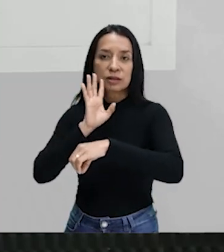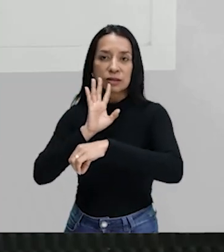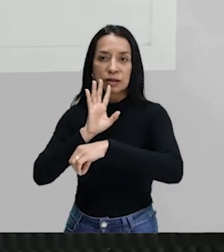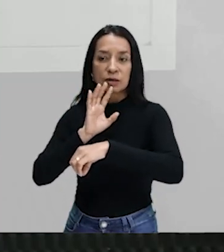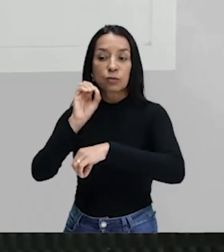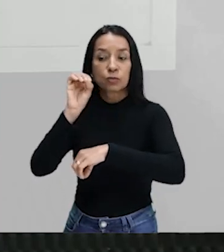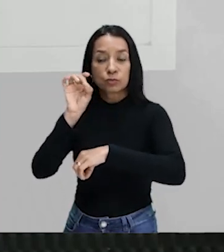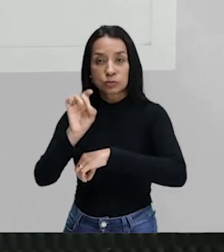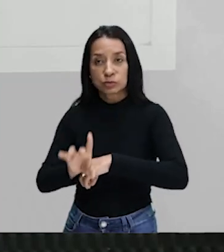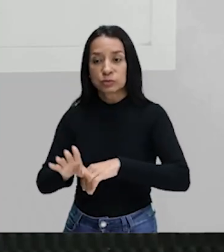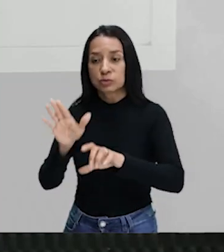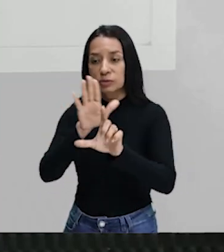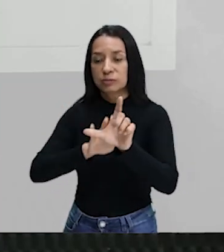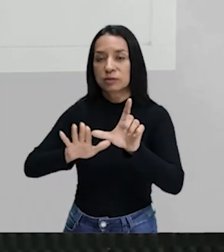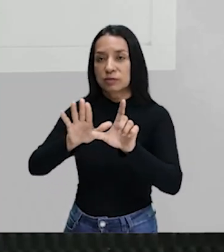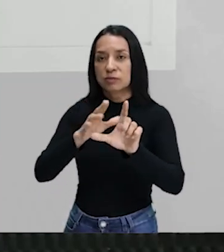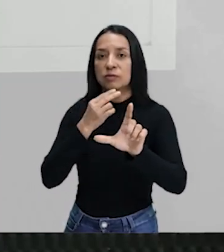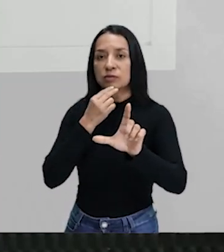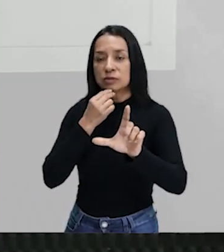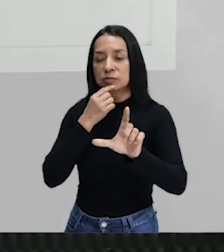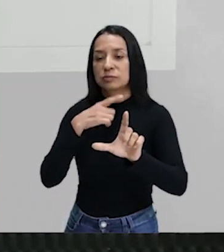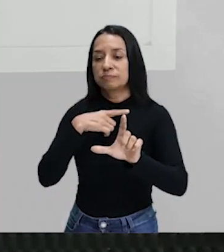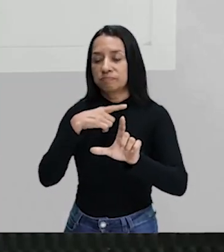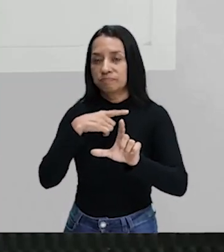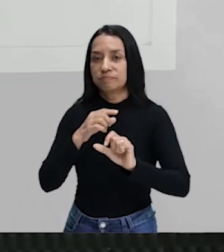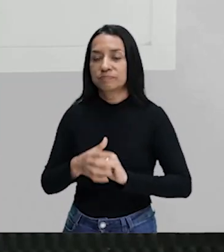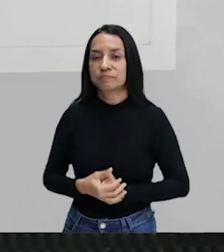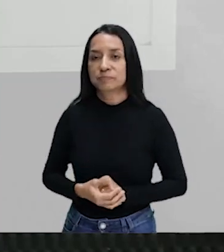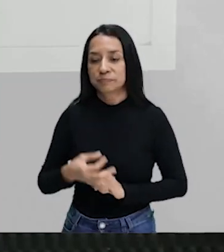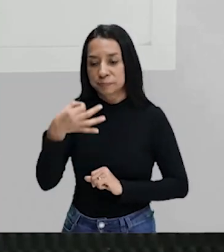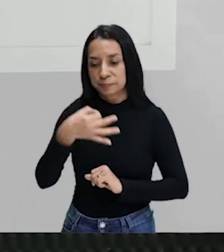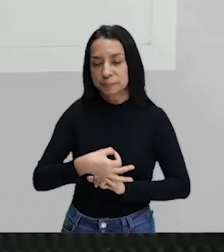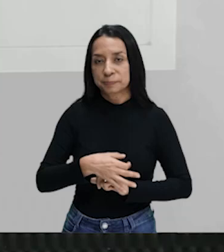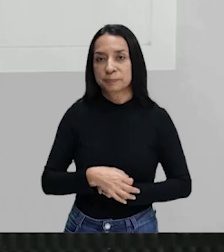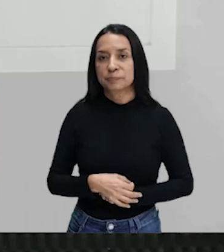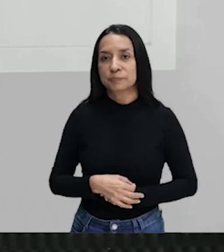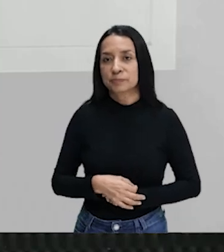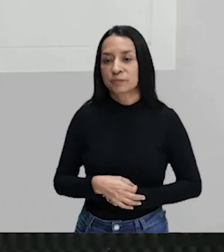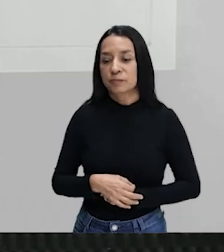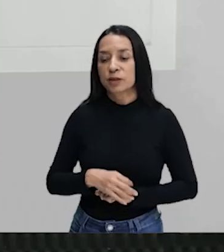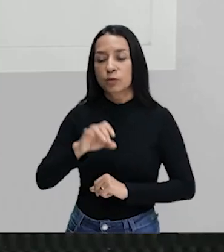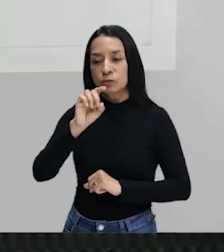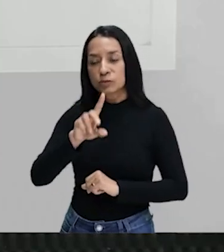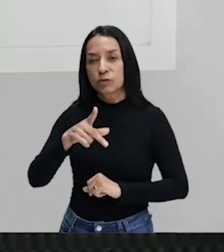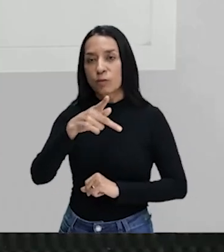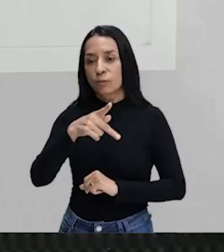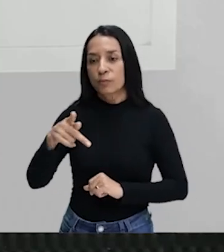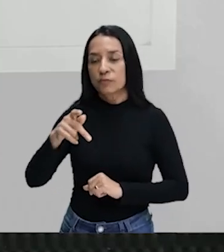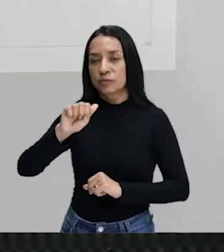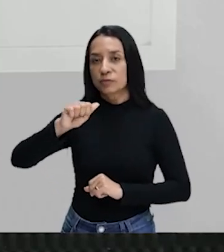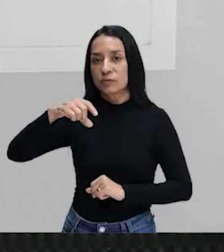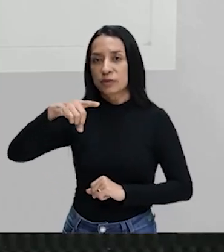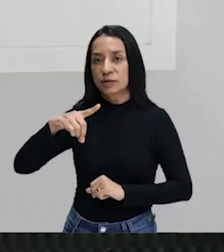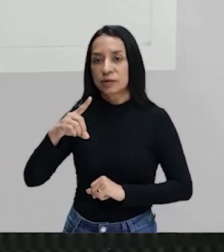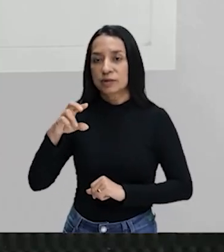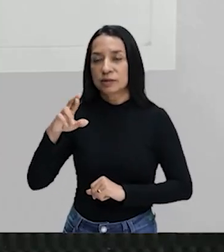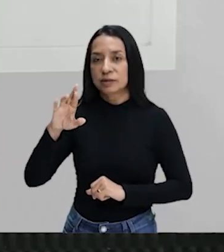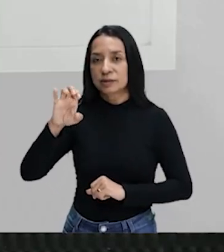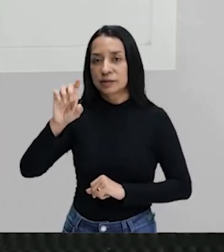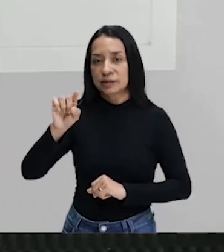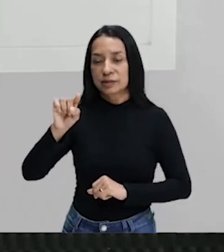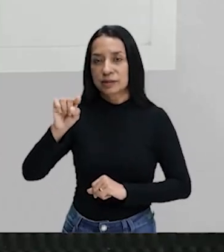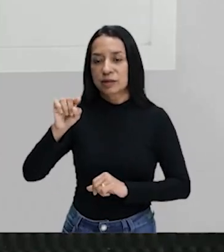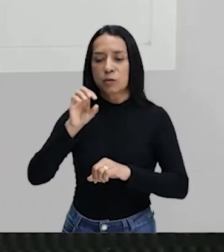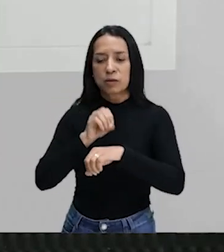na plataforma Gonçalves Dias para tu ter esse negócio, perfeito? Só para o André para trazer para ti também uma sacada dessa bem